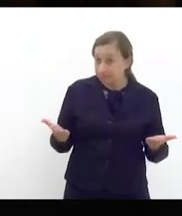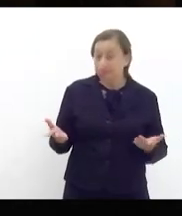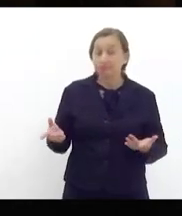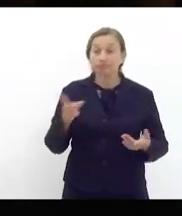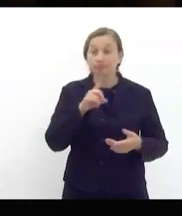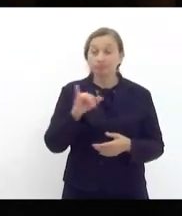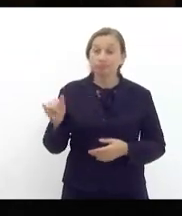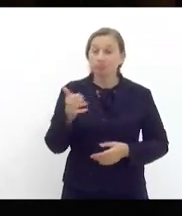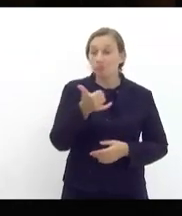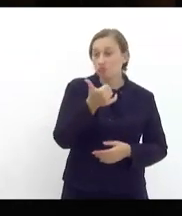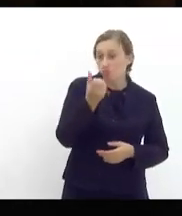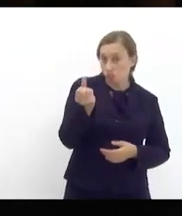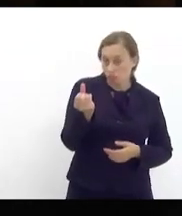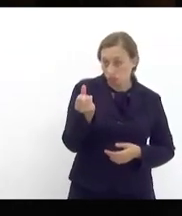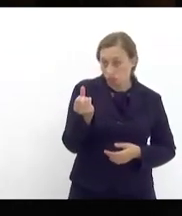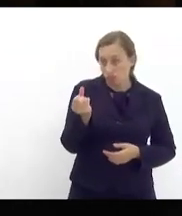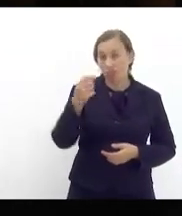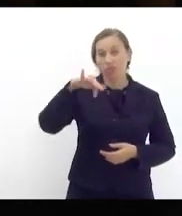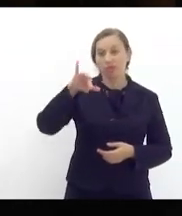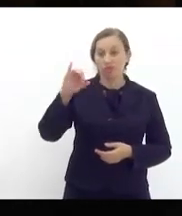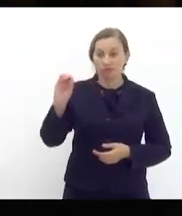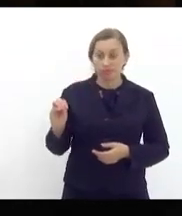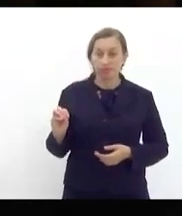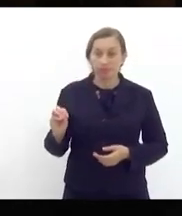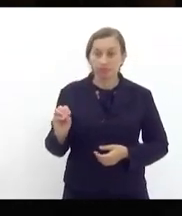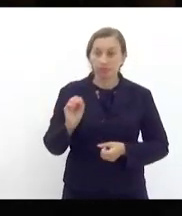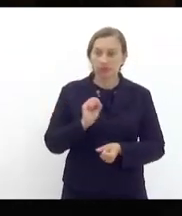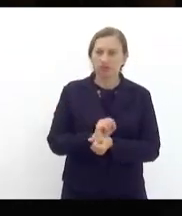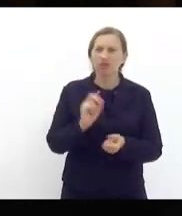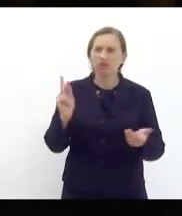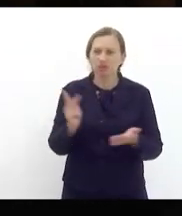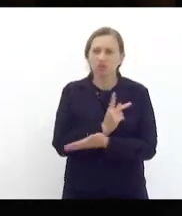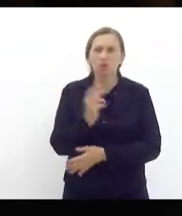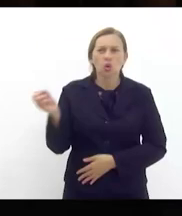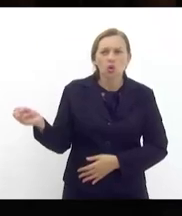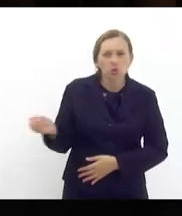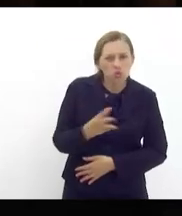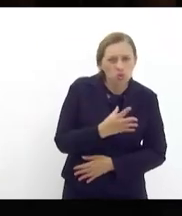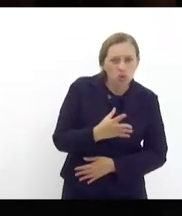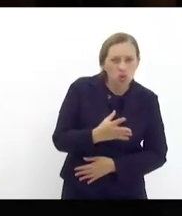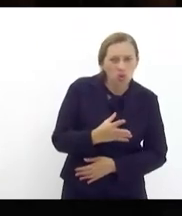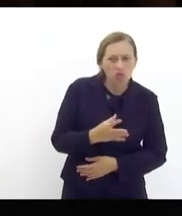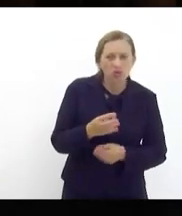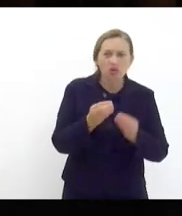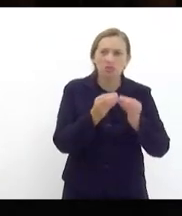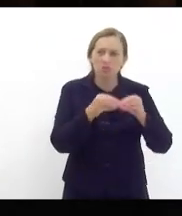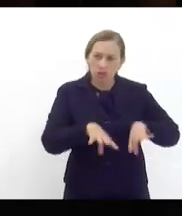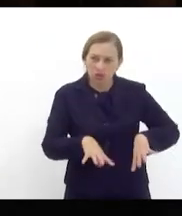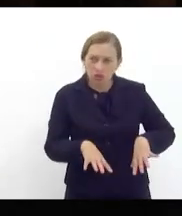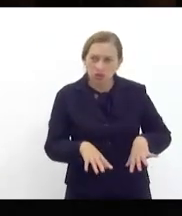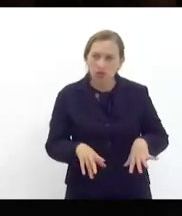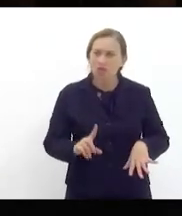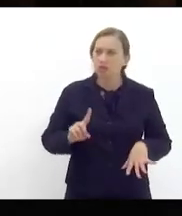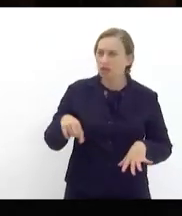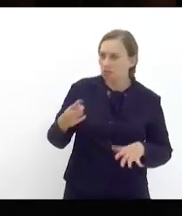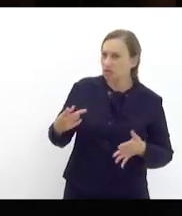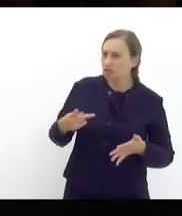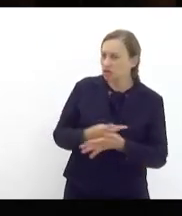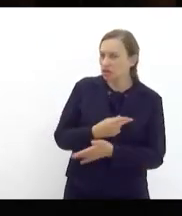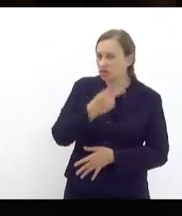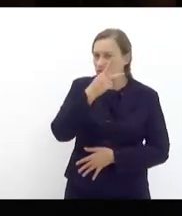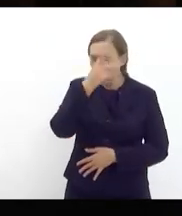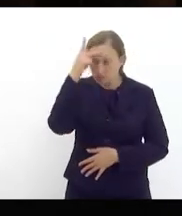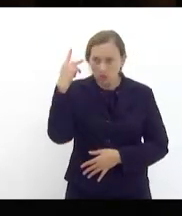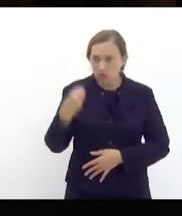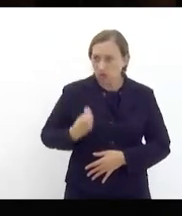16 de maio. Vamos esperar acontecer uma nova tragédia para algo ser feito pelas pessoas que